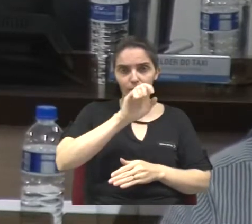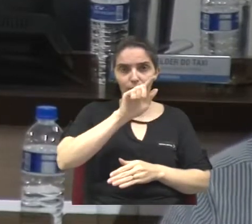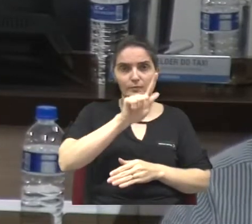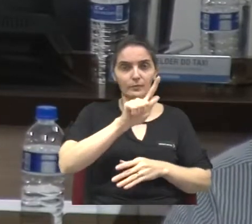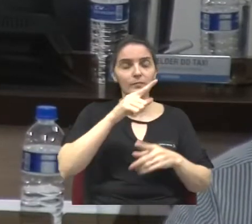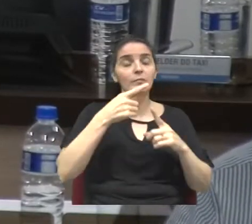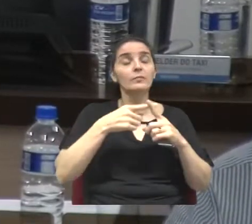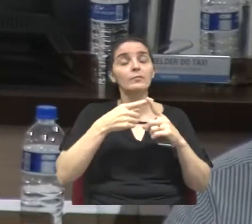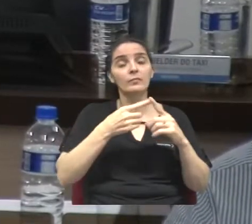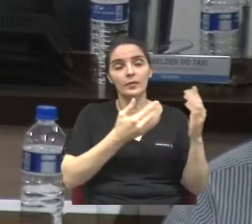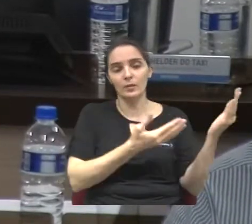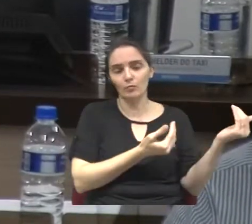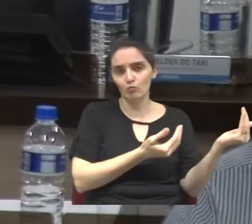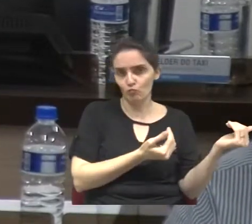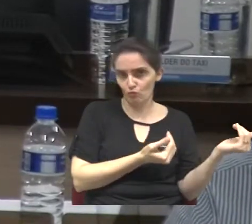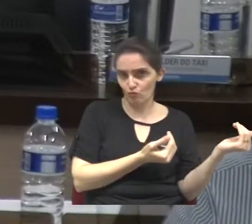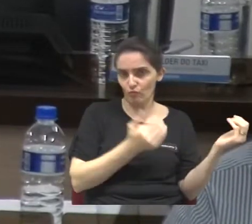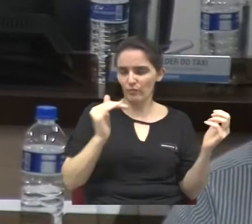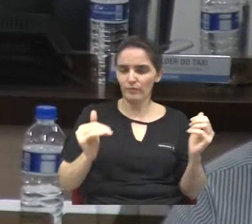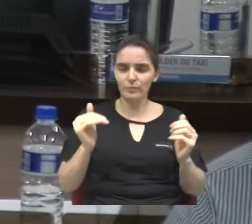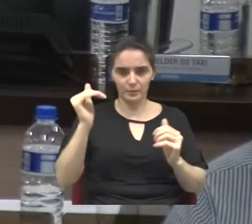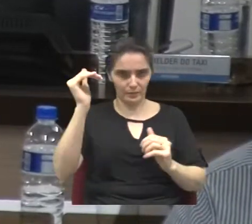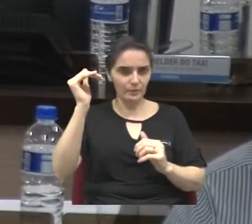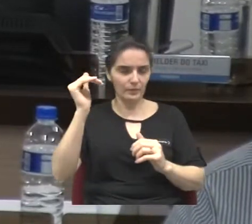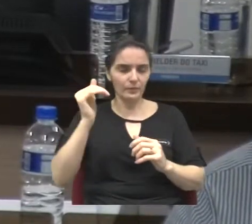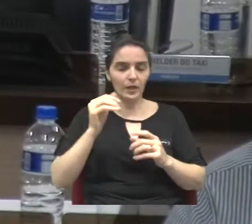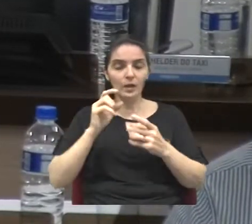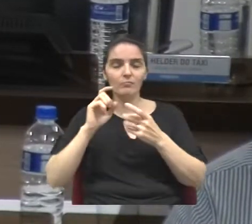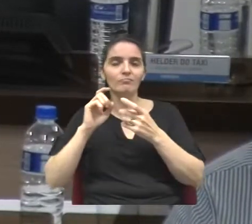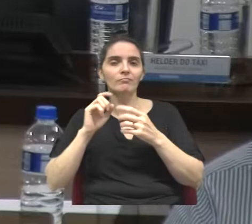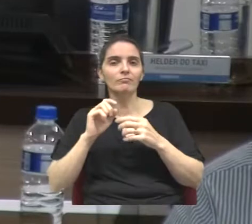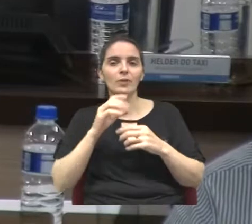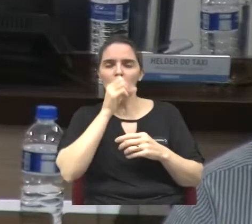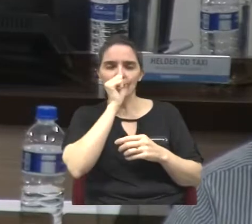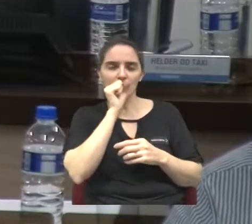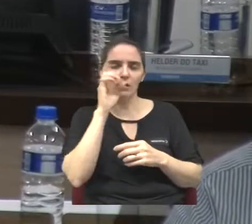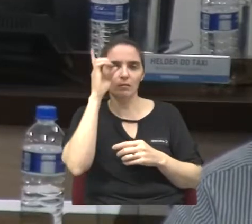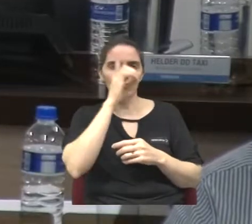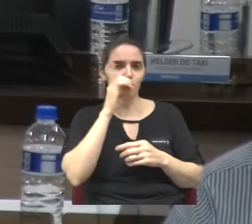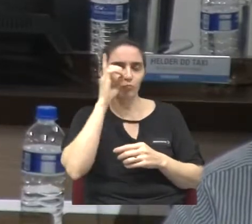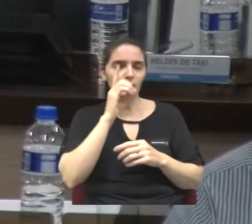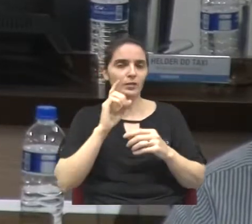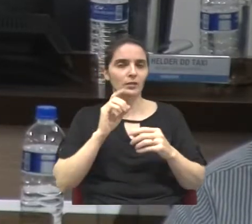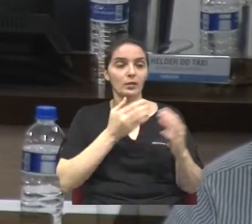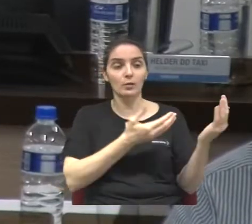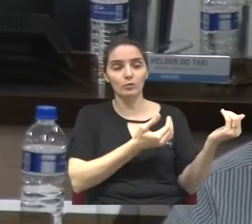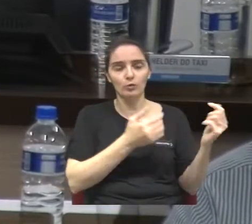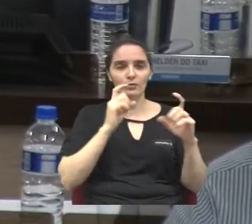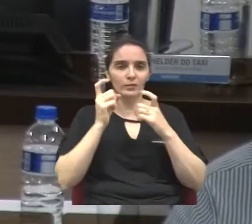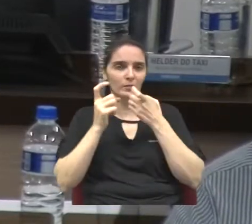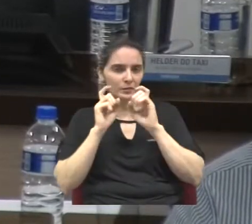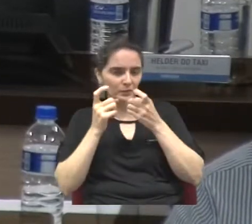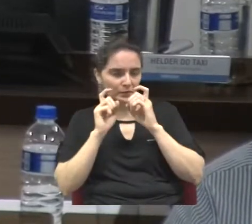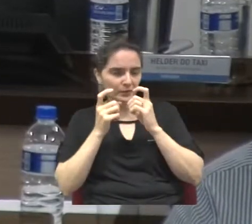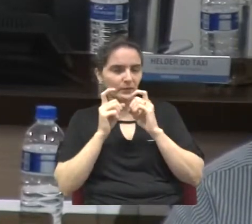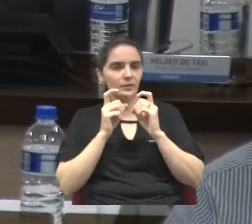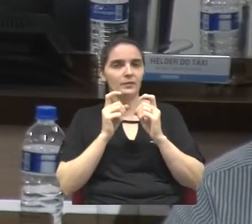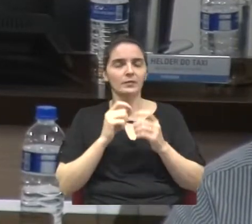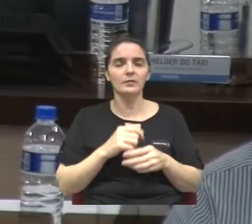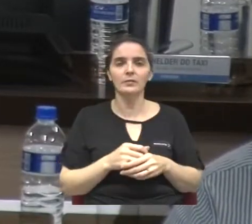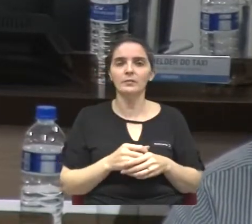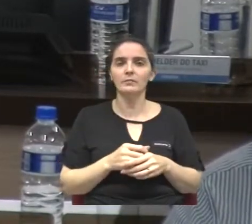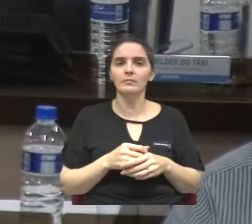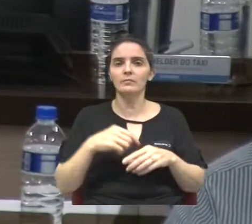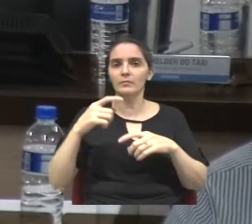dos adolescentes que se reúnem no final de semana. A doutora Mayra falou lá do Belinho